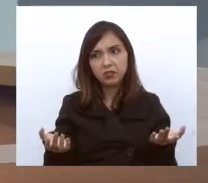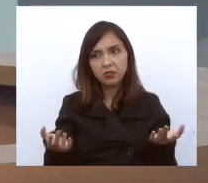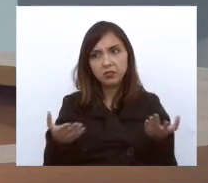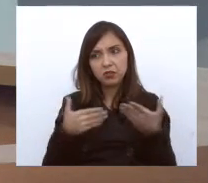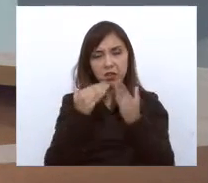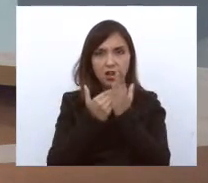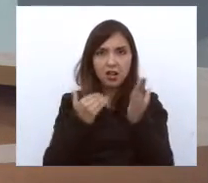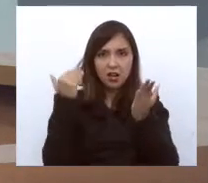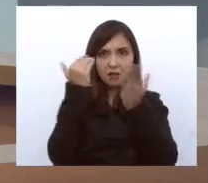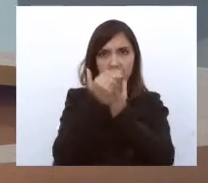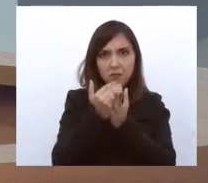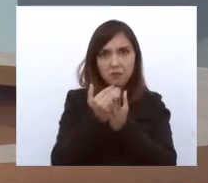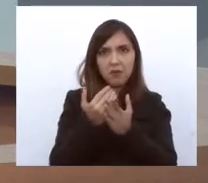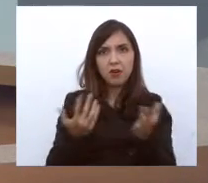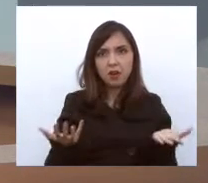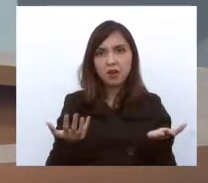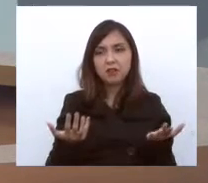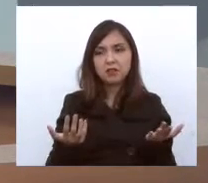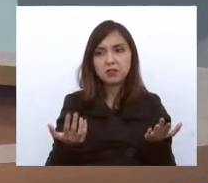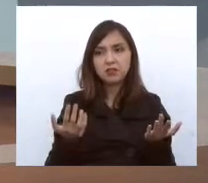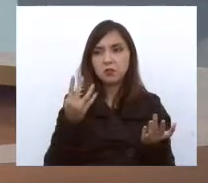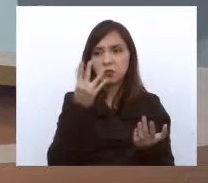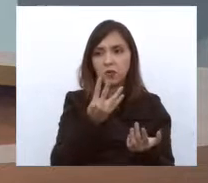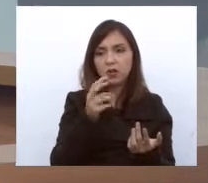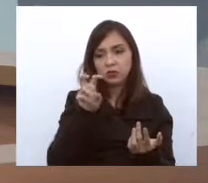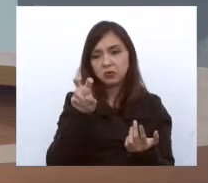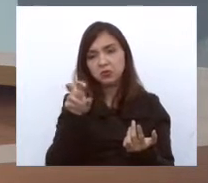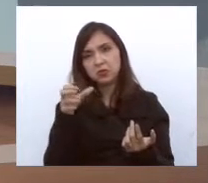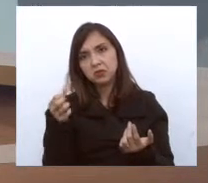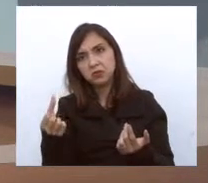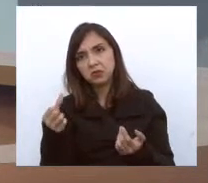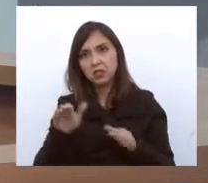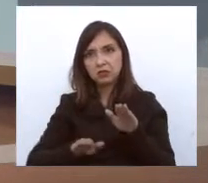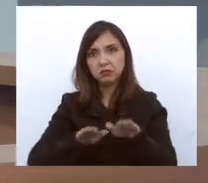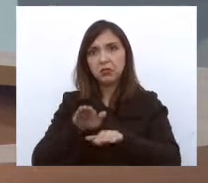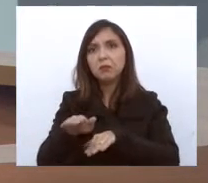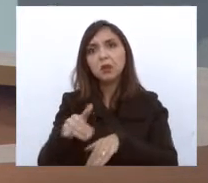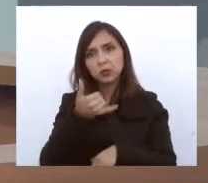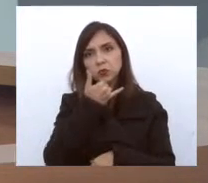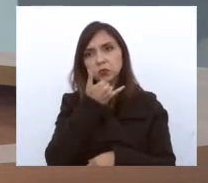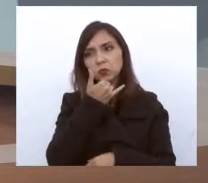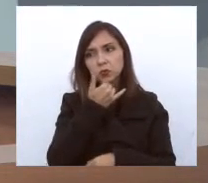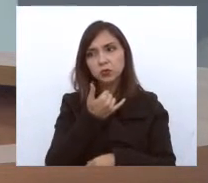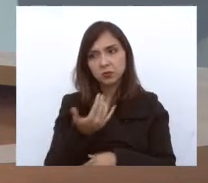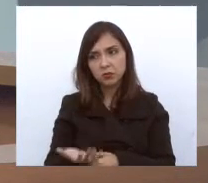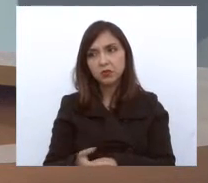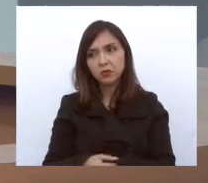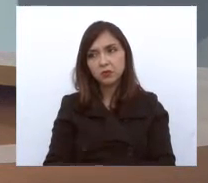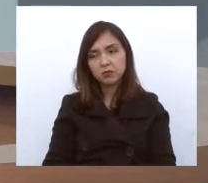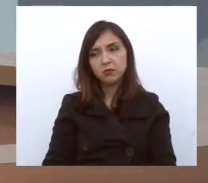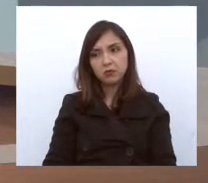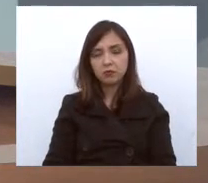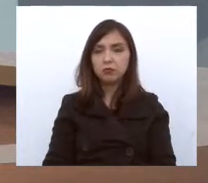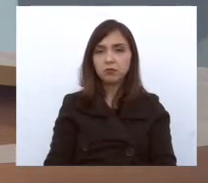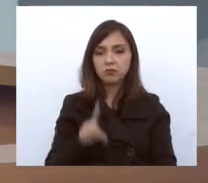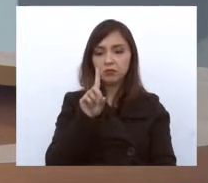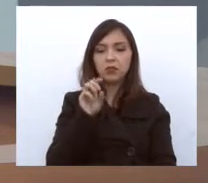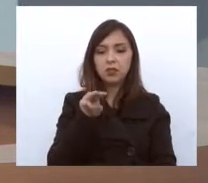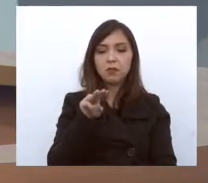um privilégio a mais do que uma pessoa que pode dar 4, 5 passos a mais. Me desculpe,